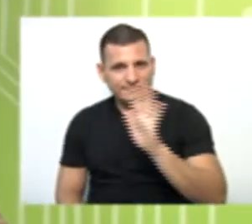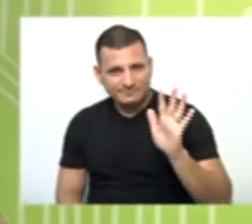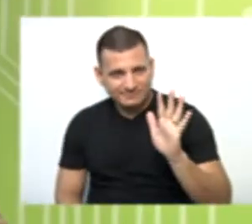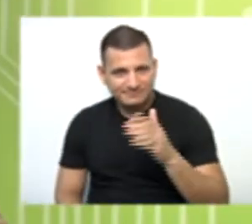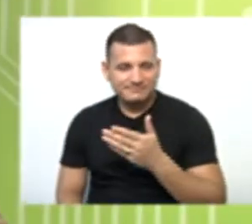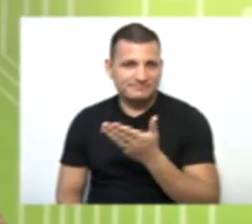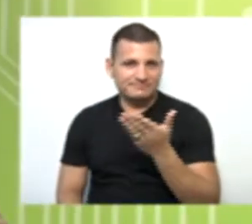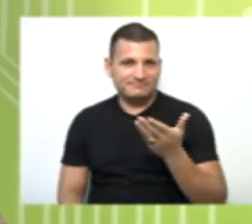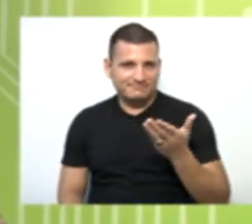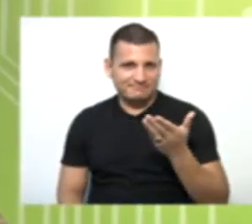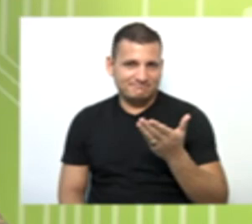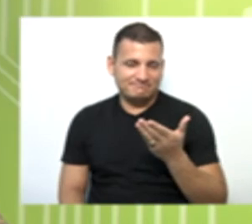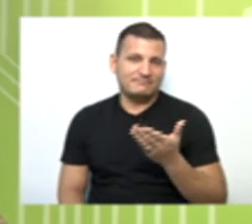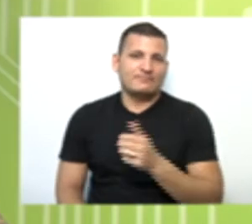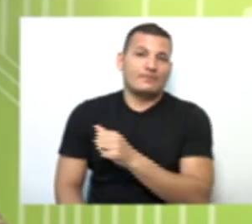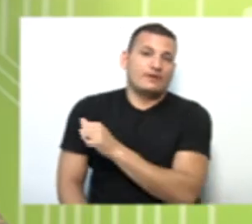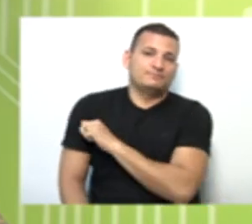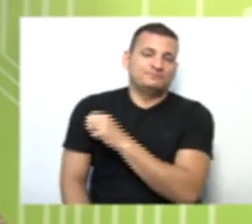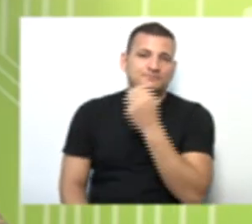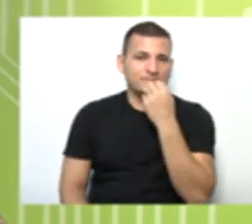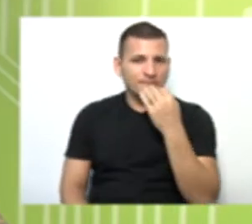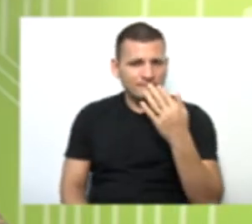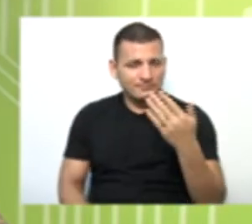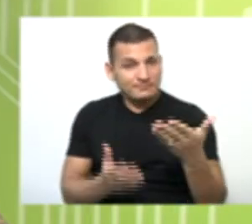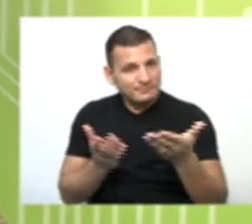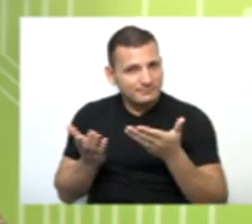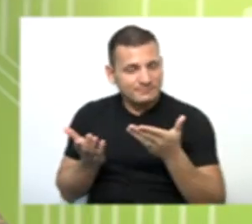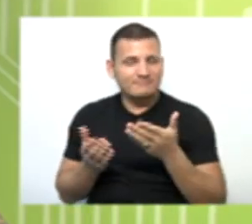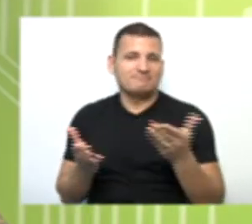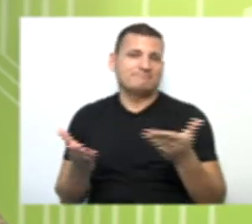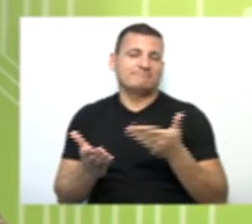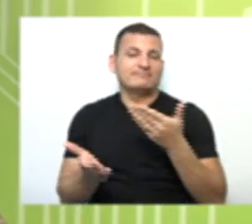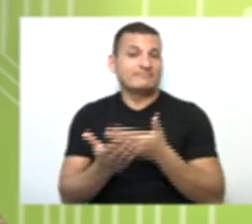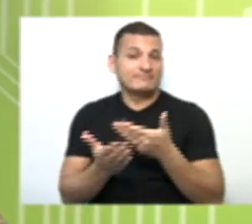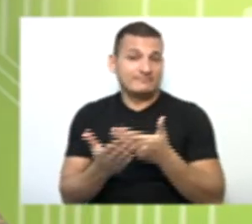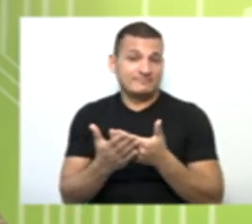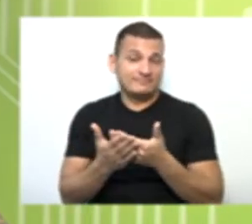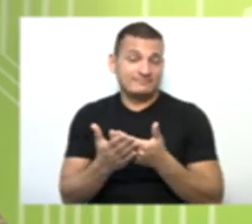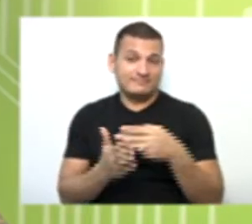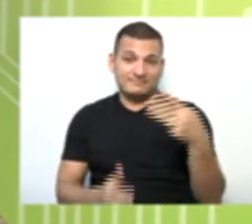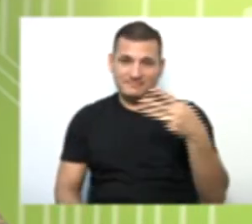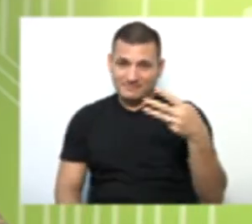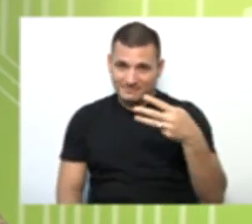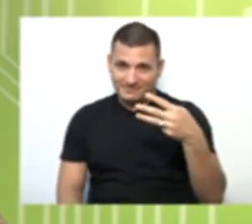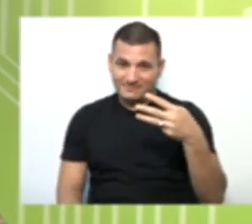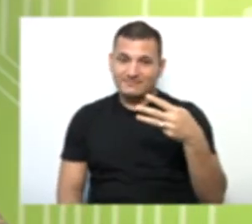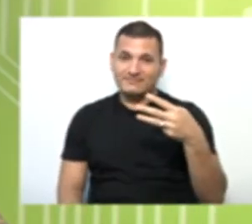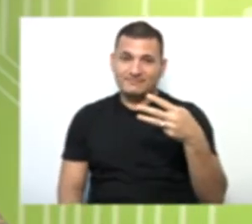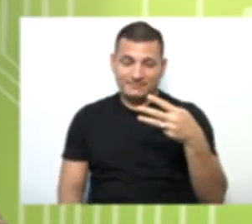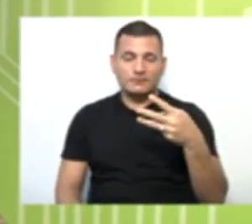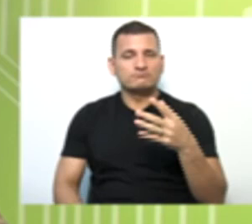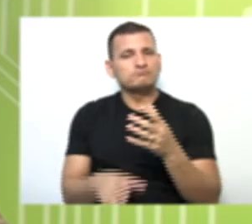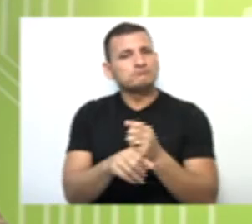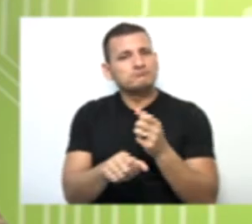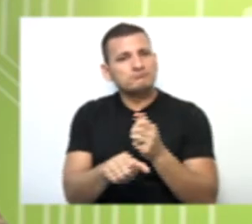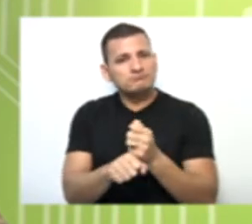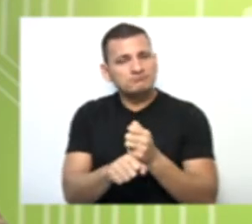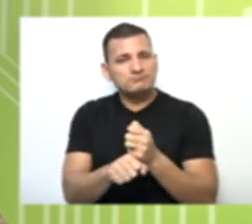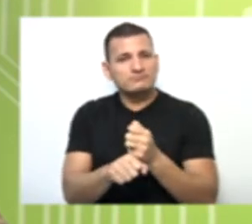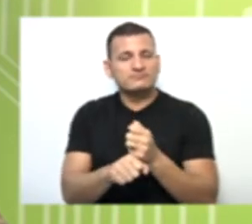Olá, queridos alunos, sejam bem-vindos à nossa teleaula de número 3, né, Contabilidade de